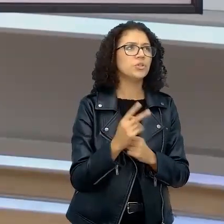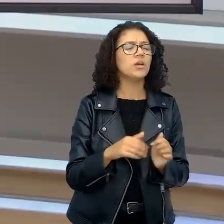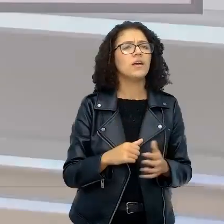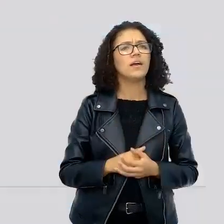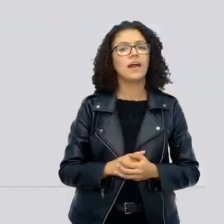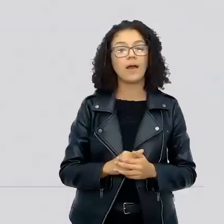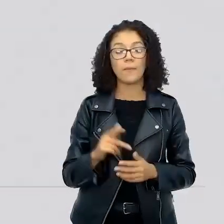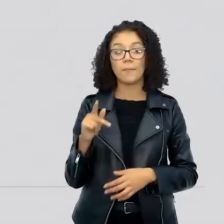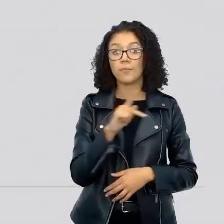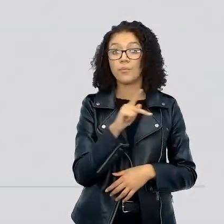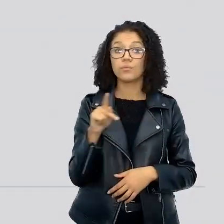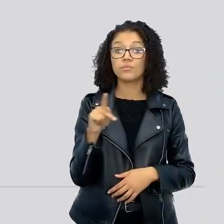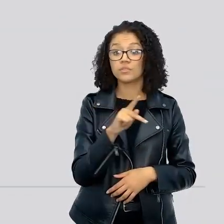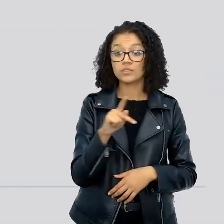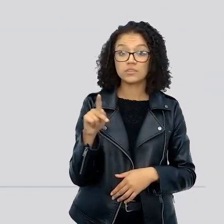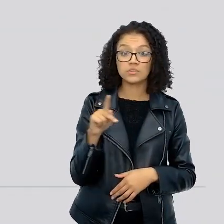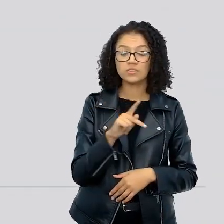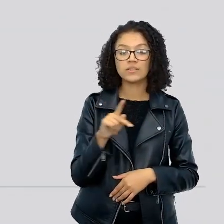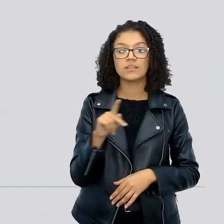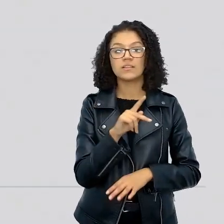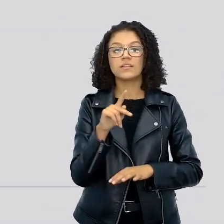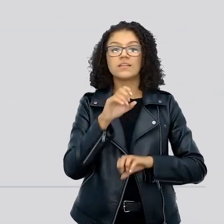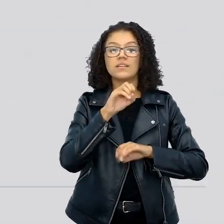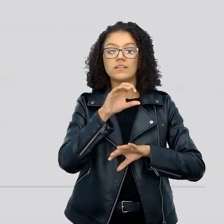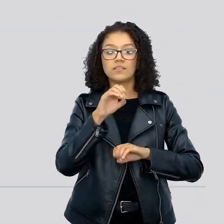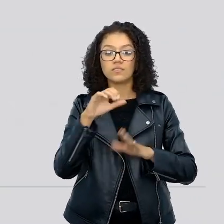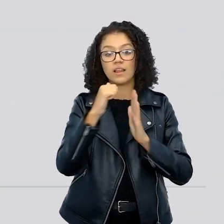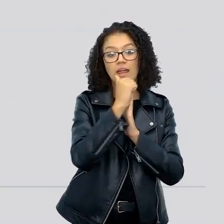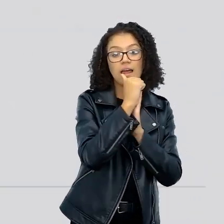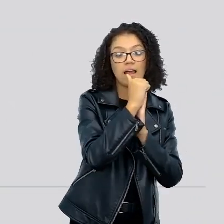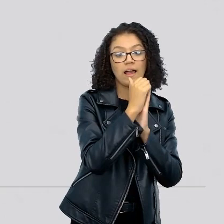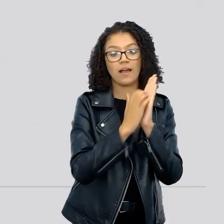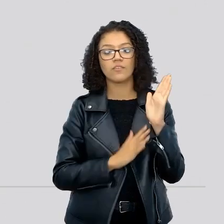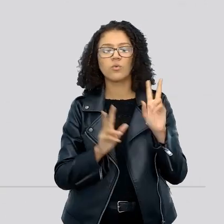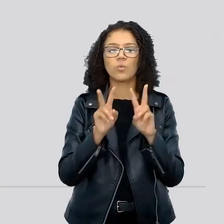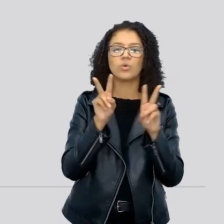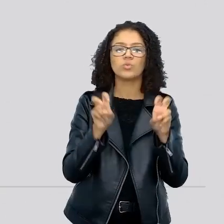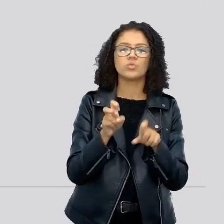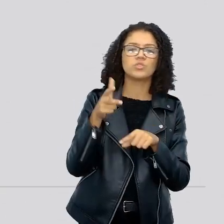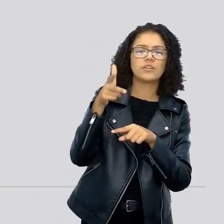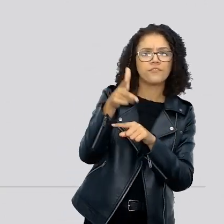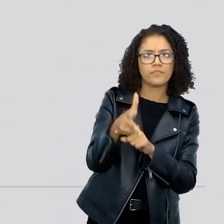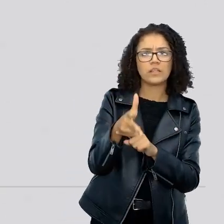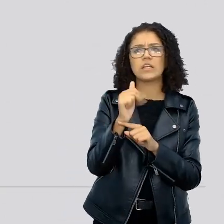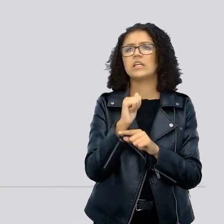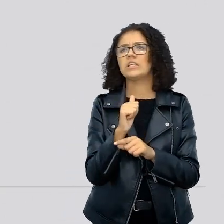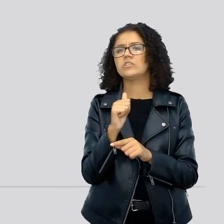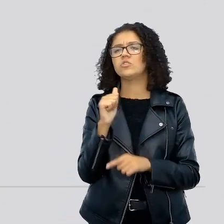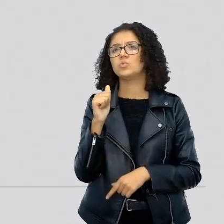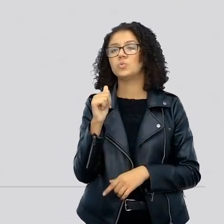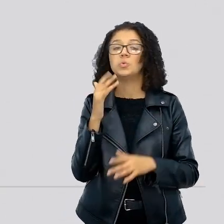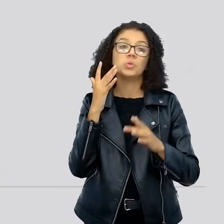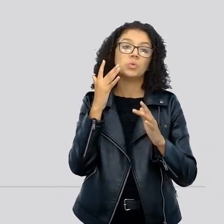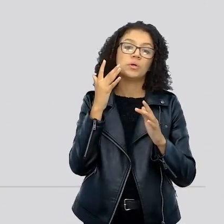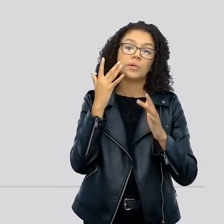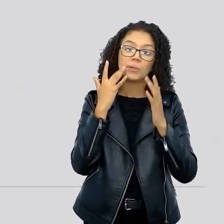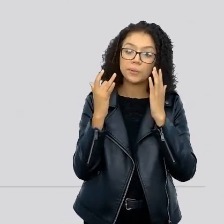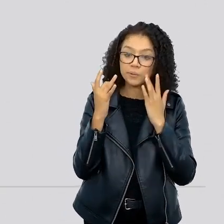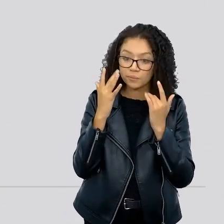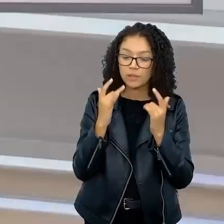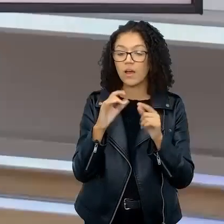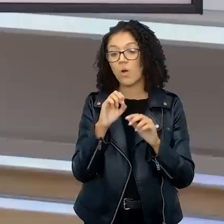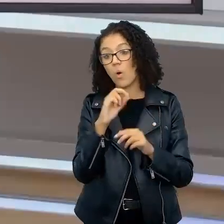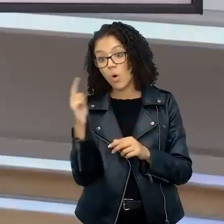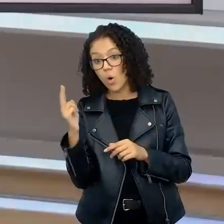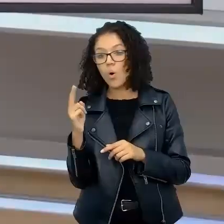realizando atividades sobre essa temática de violência, com vídeos, com filmes. A gente indicou,